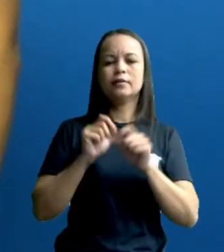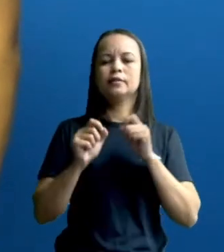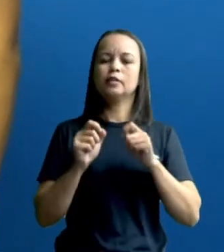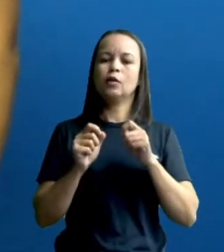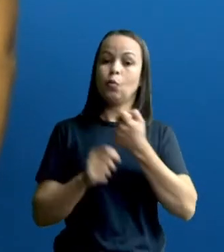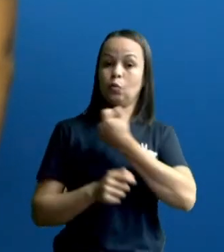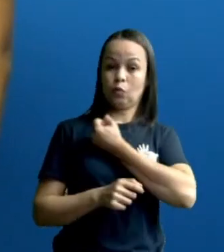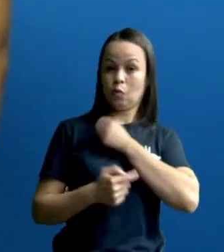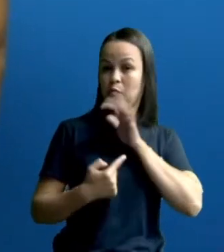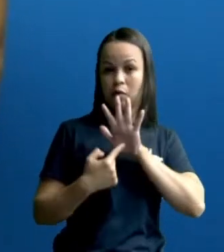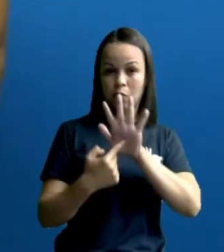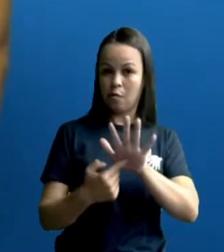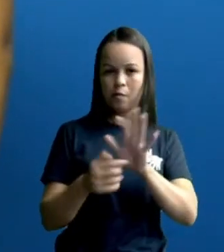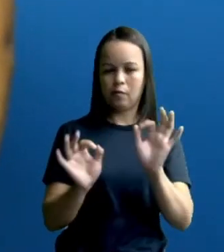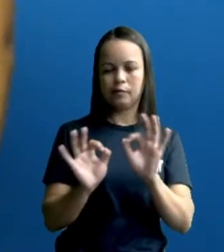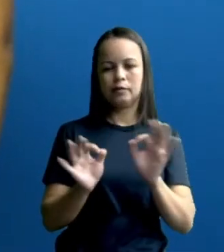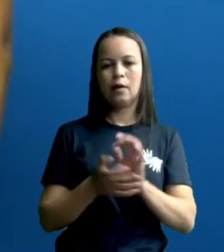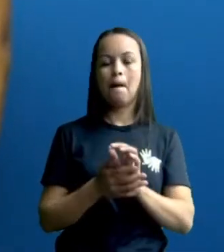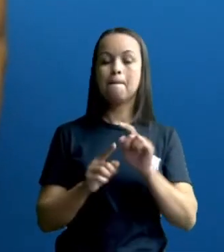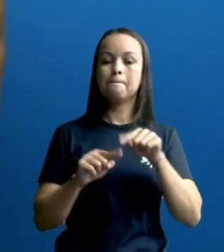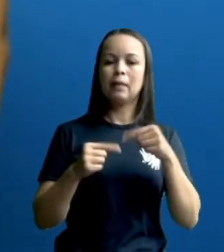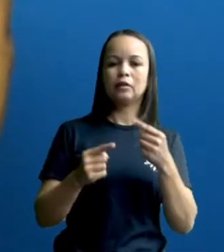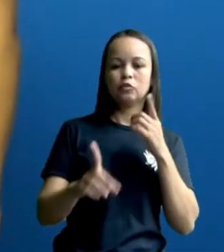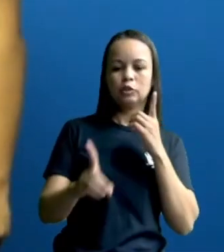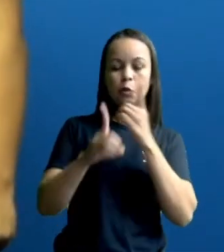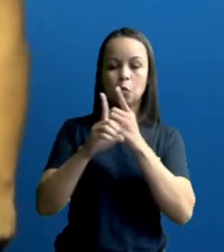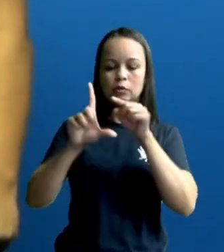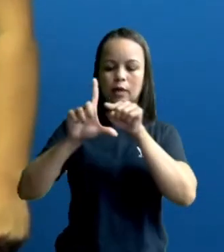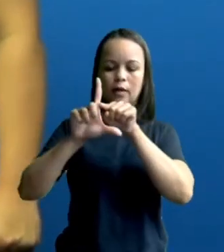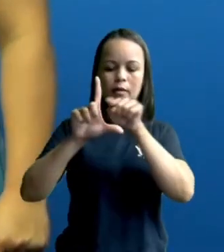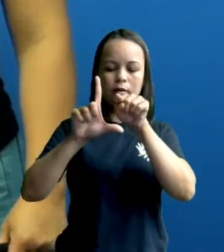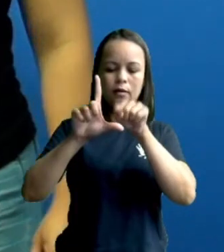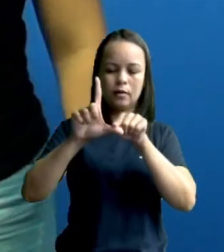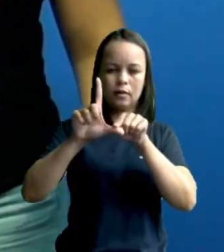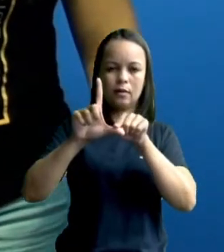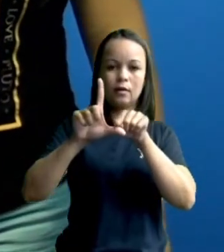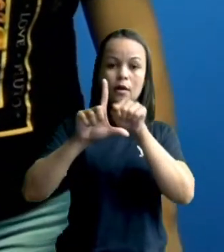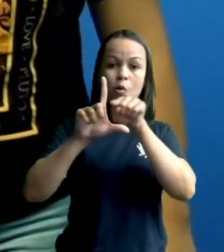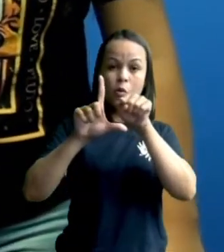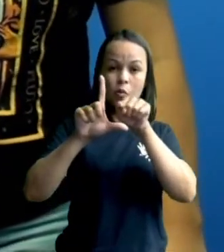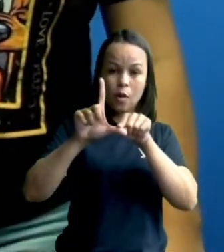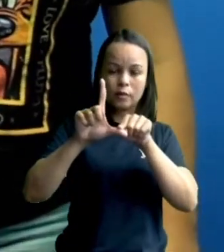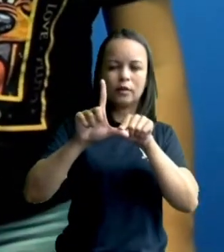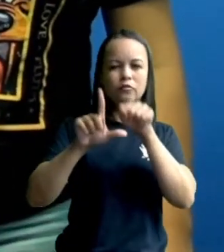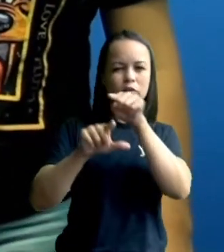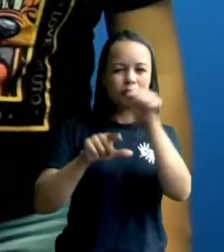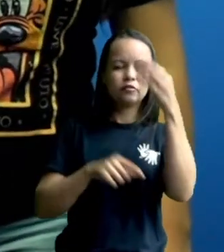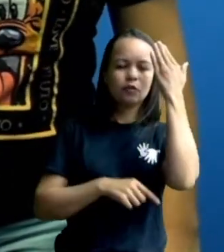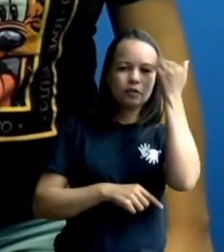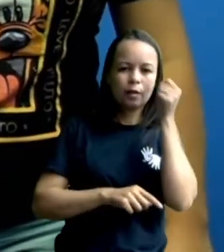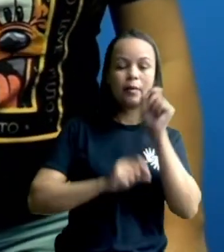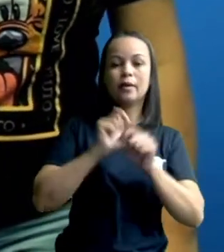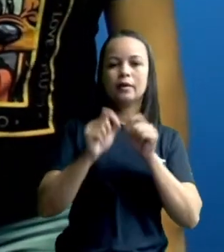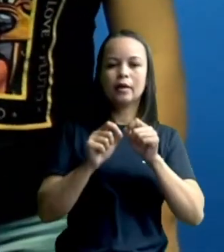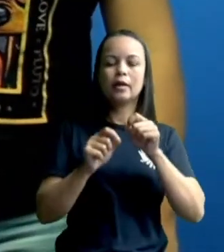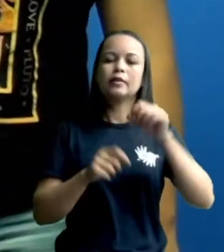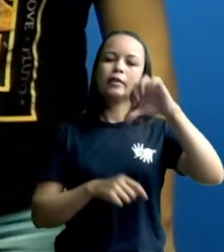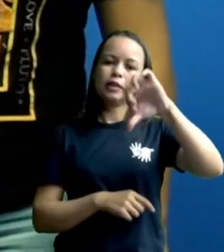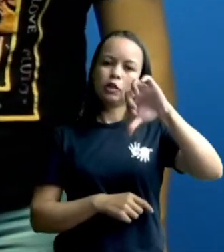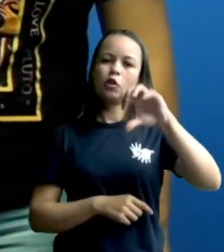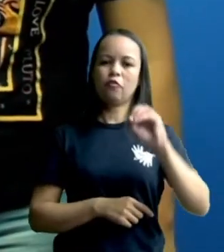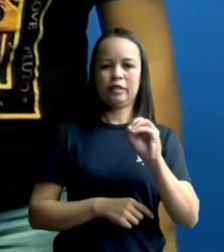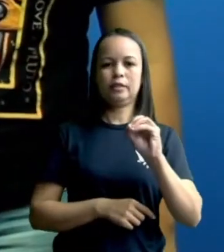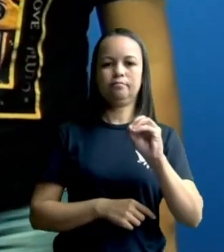vai aparecer, mas quando você encontrar esse quadradinho, você vai saber automaticamente que ele vale